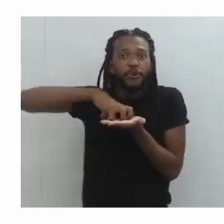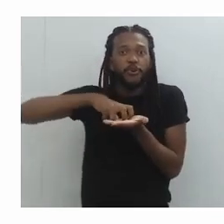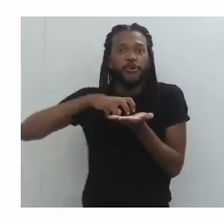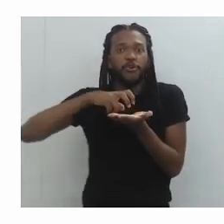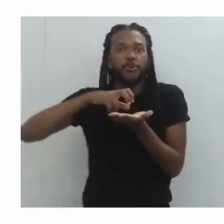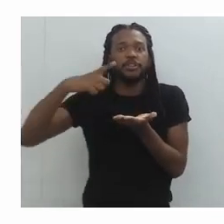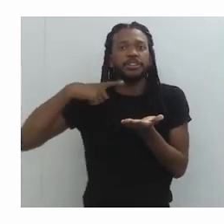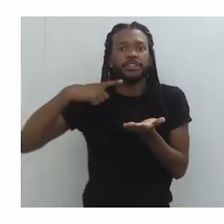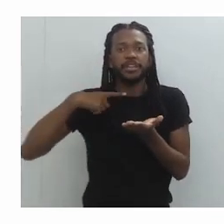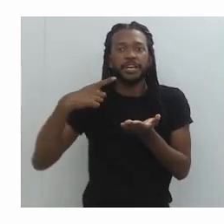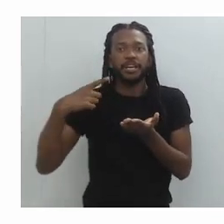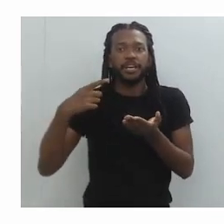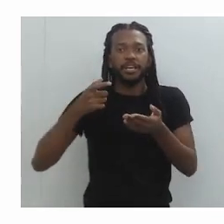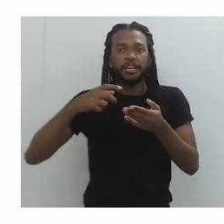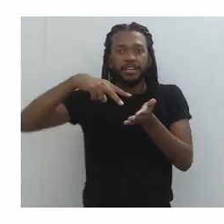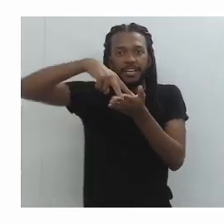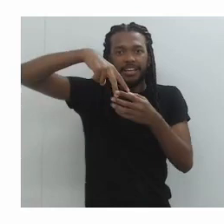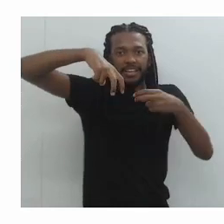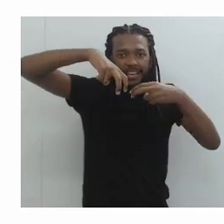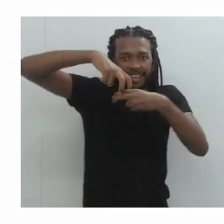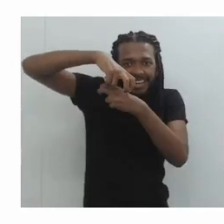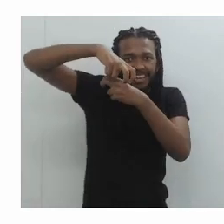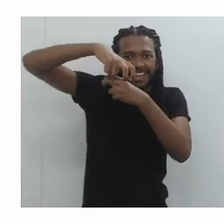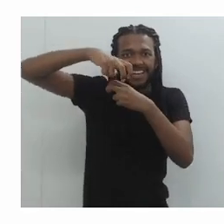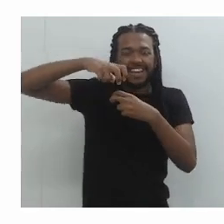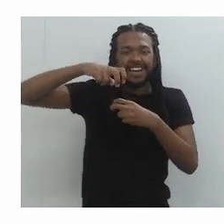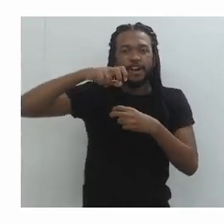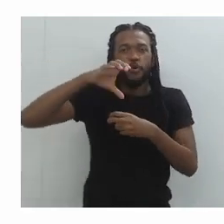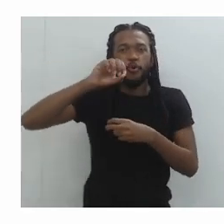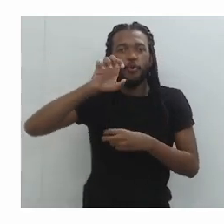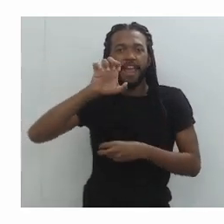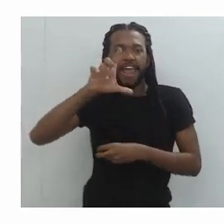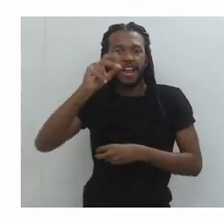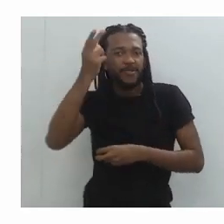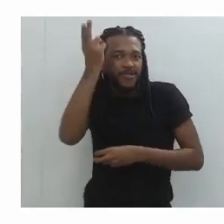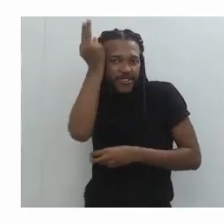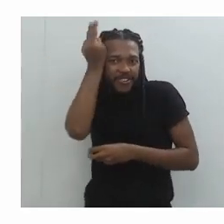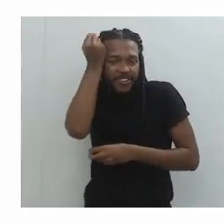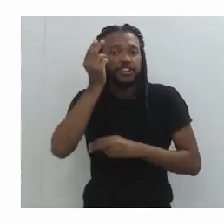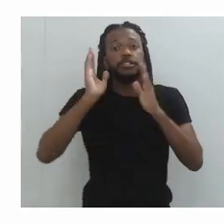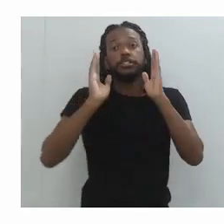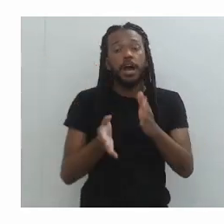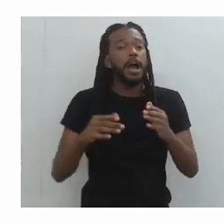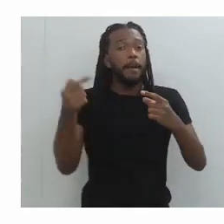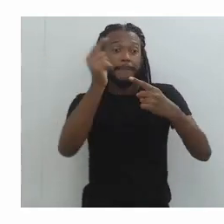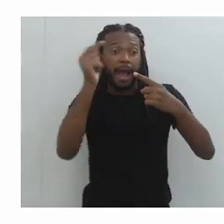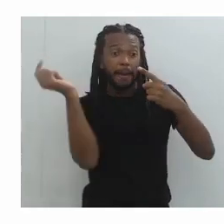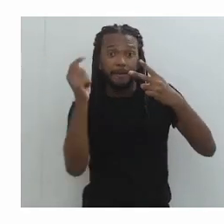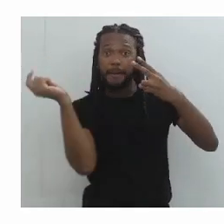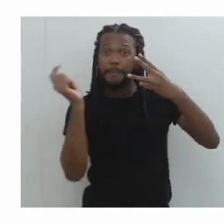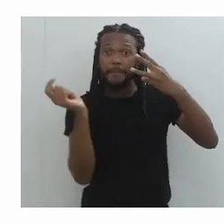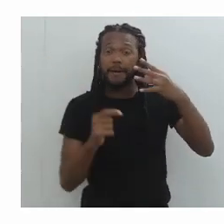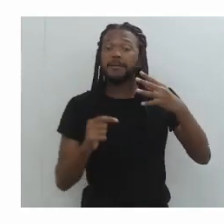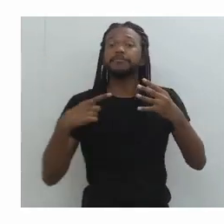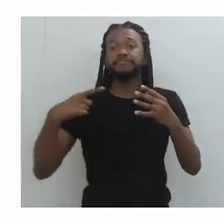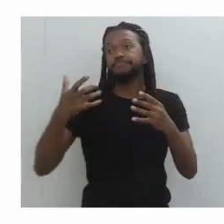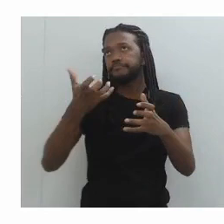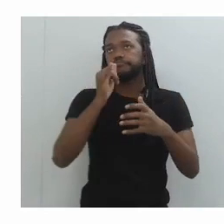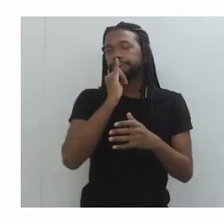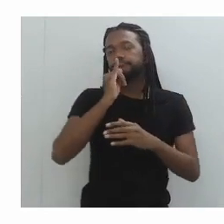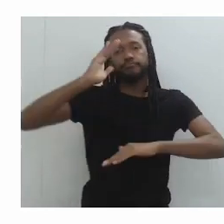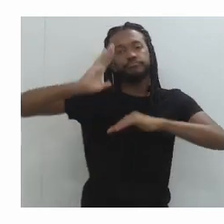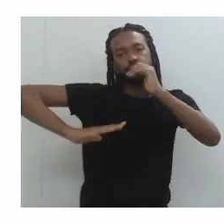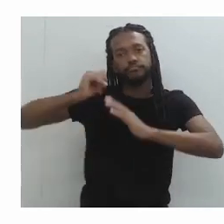pega toca de coelho. E aí você vai desenvolvendo a habilidade que eu quero. Se eu quero a